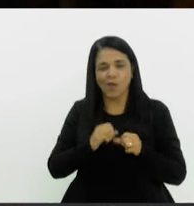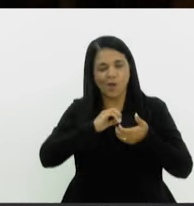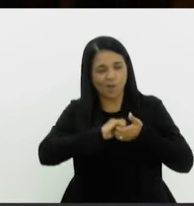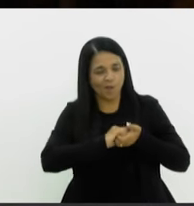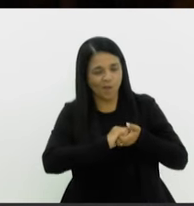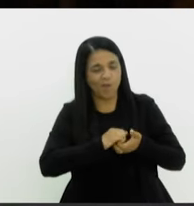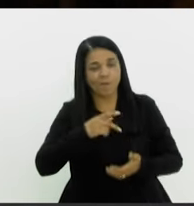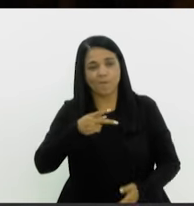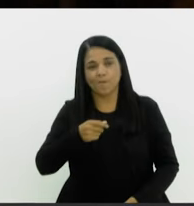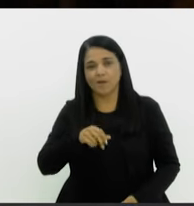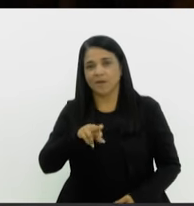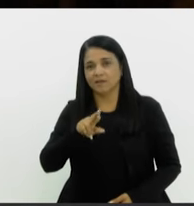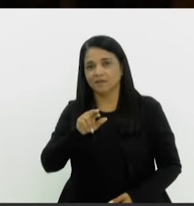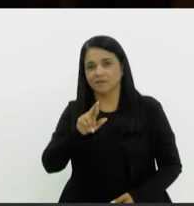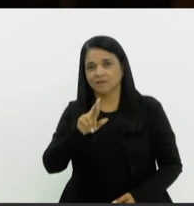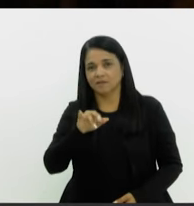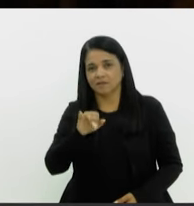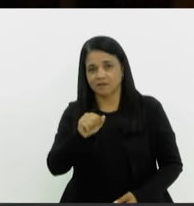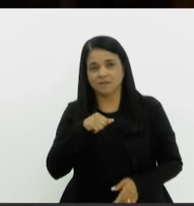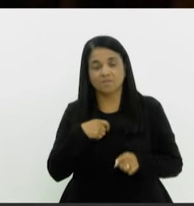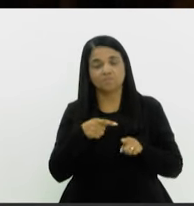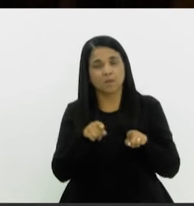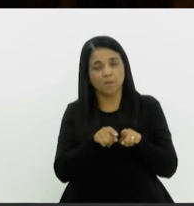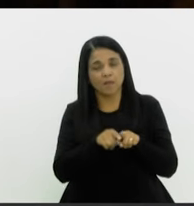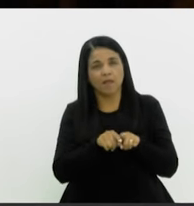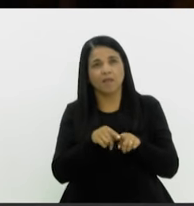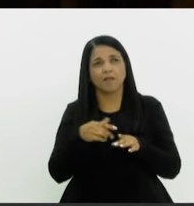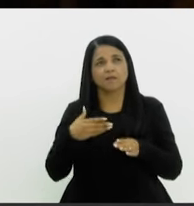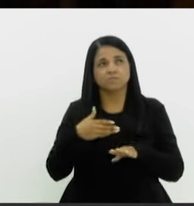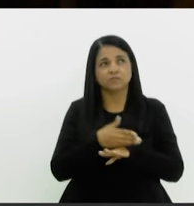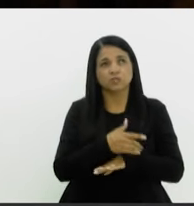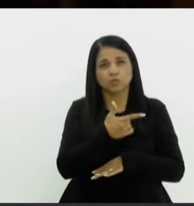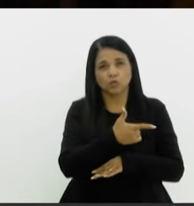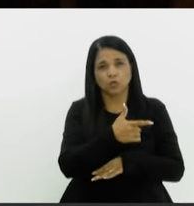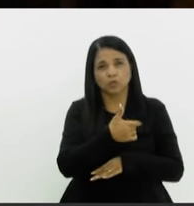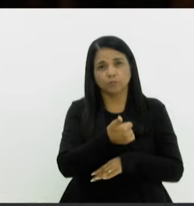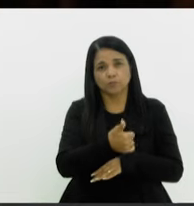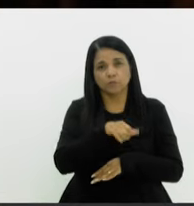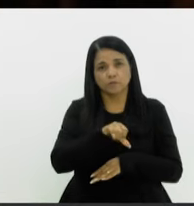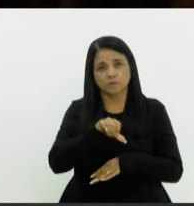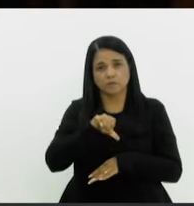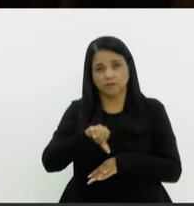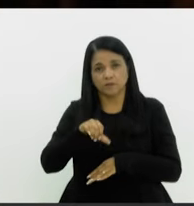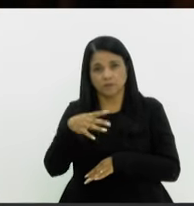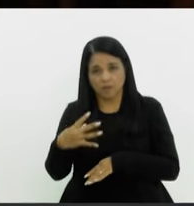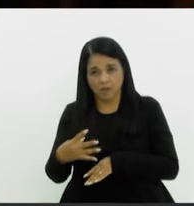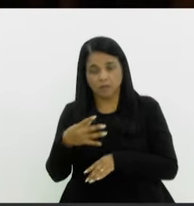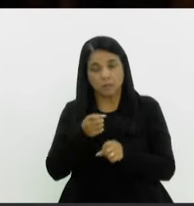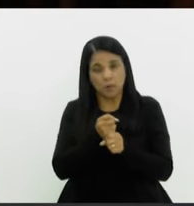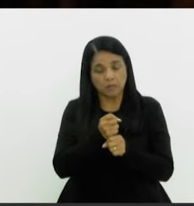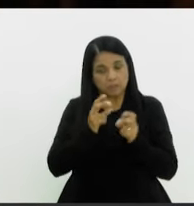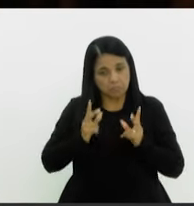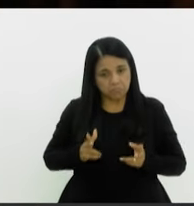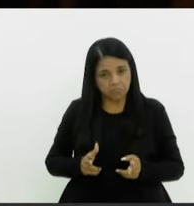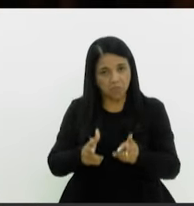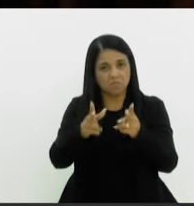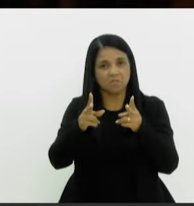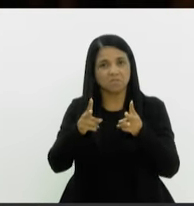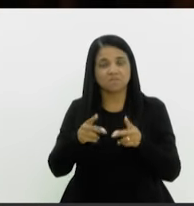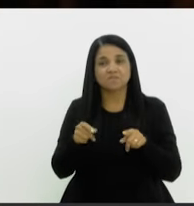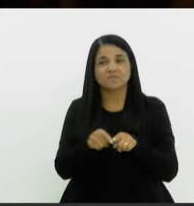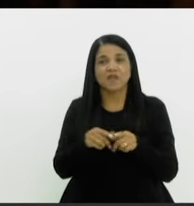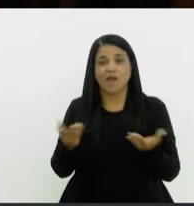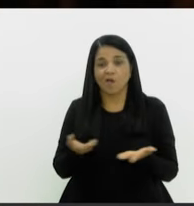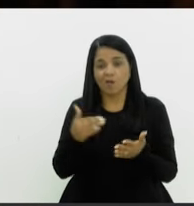pública também entrei nos quadros da Defensoria em 94 entramos no no mesmo ano e completamos esse ano